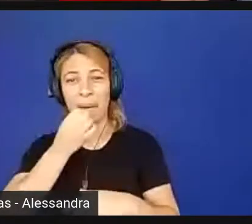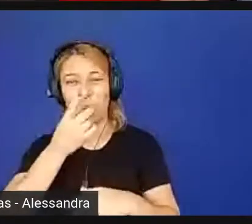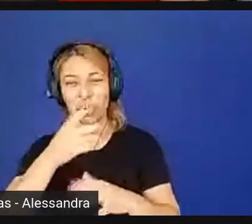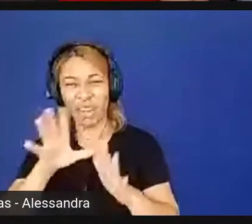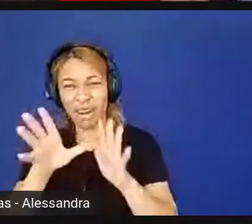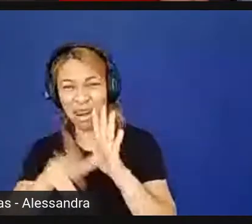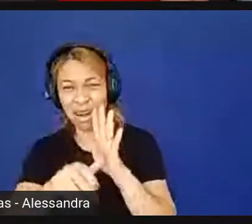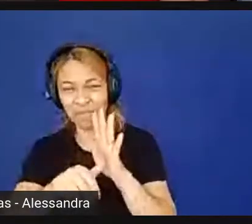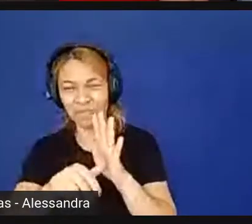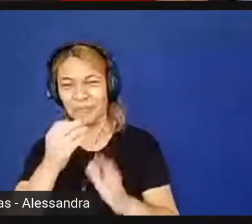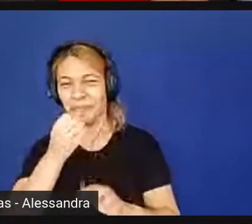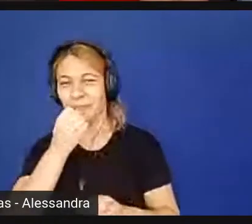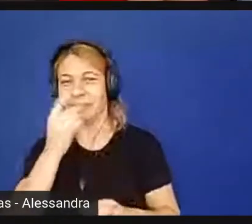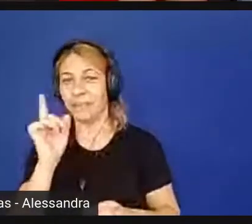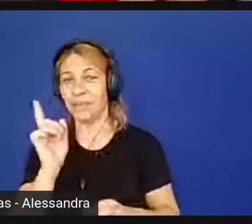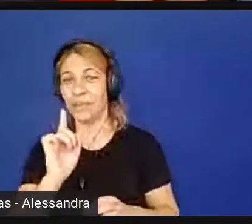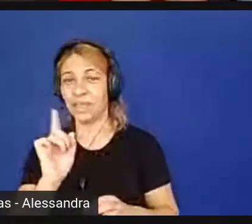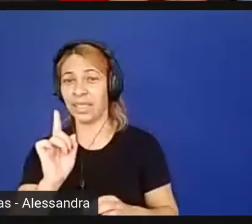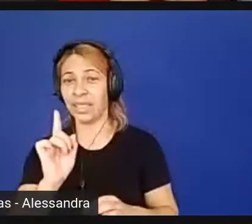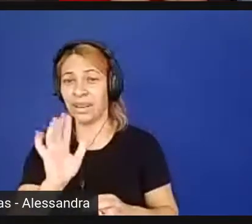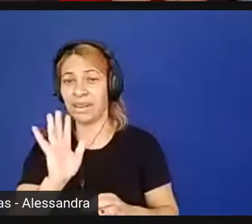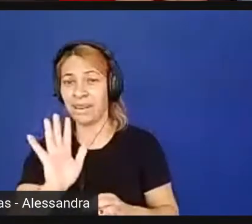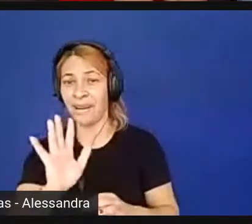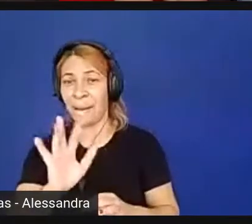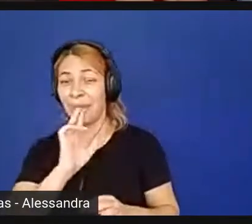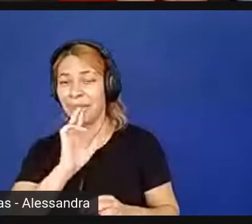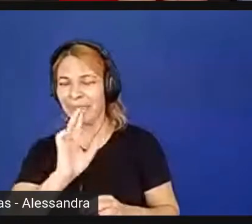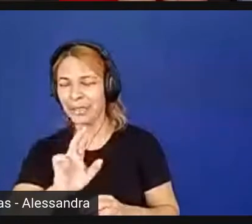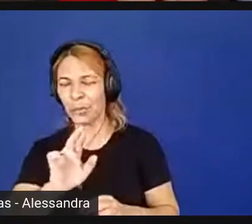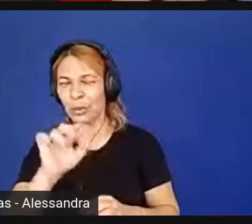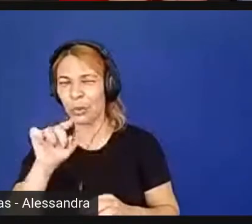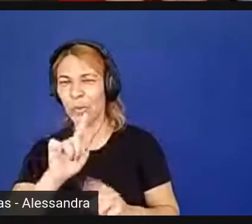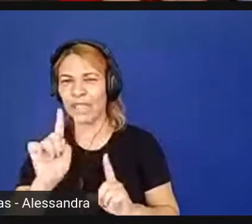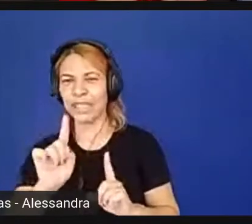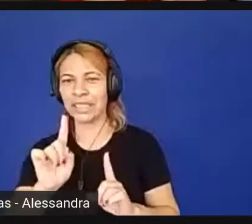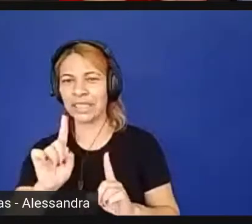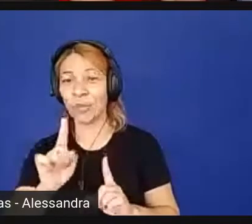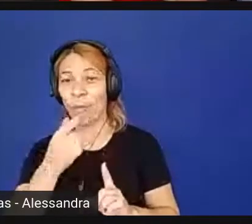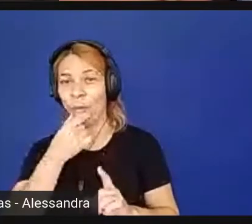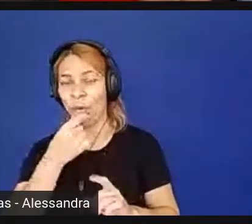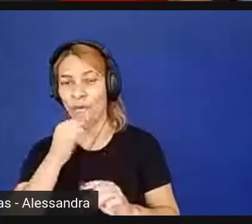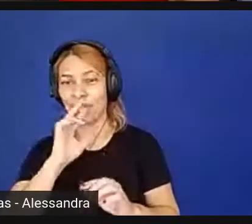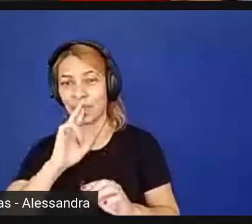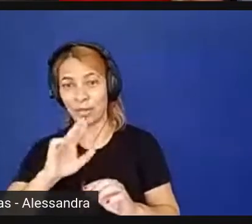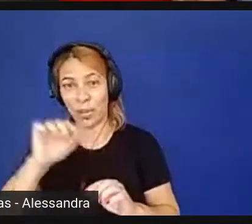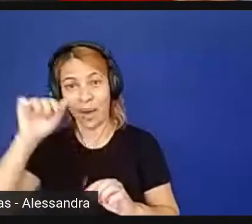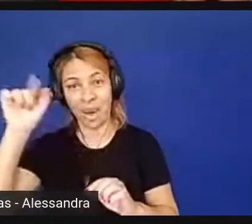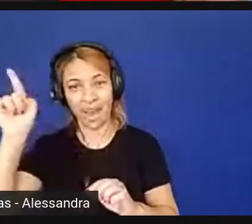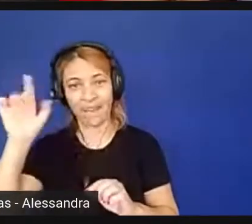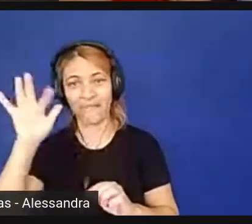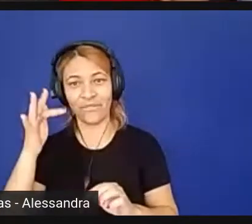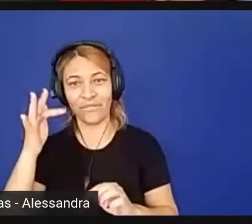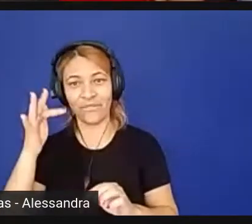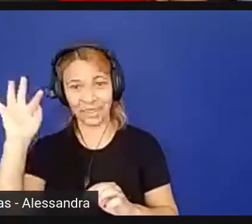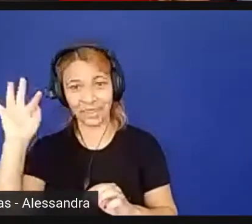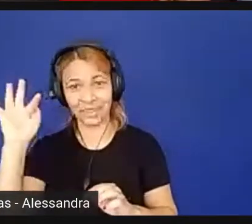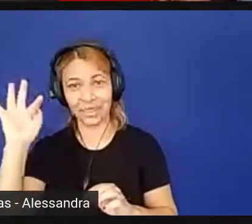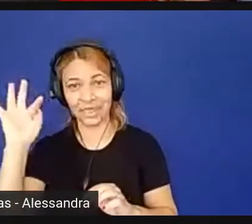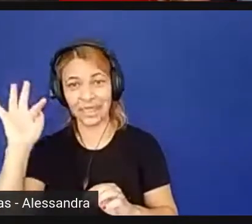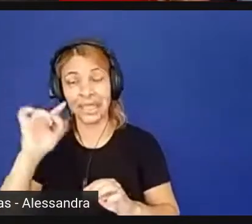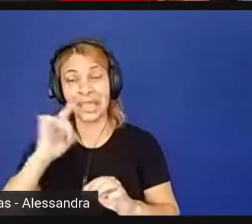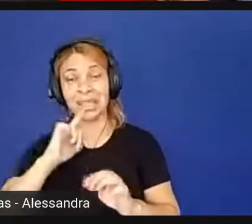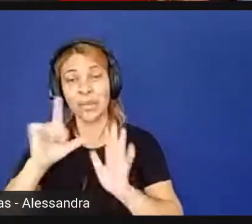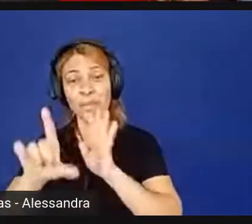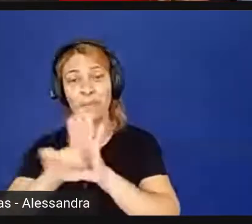negócio. Mas a resposta do advogado não foi bem essa. Ele falou assim, cara, eu não sei no resto do mundo. Aqui na França, tem uma lei dizendo